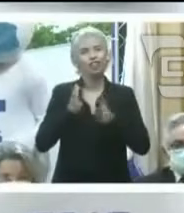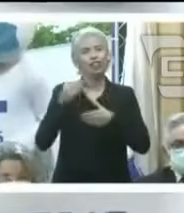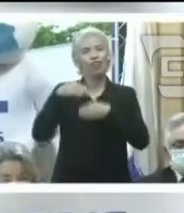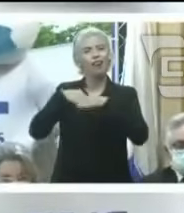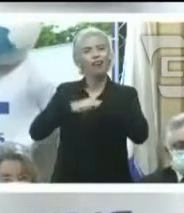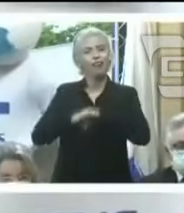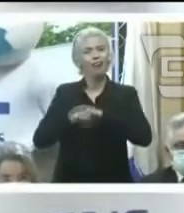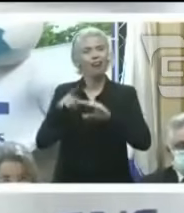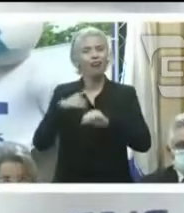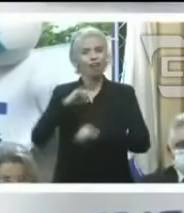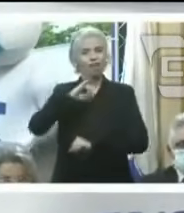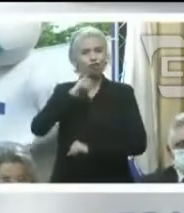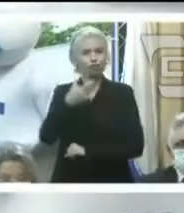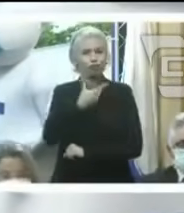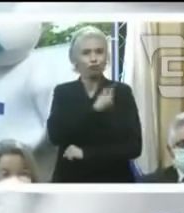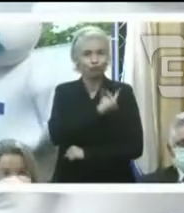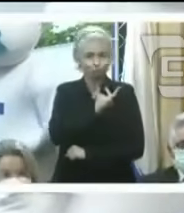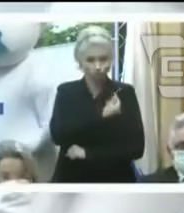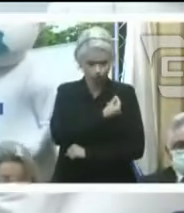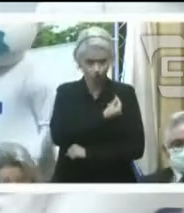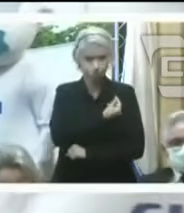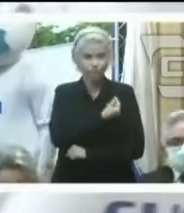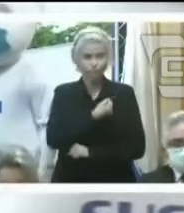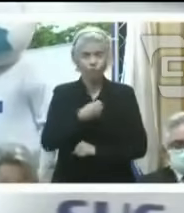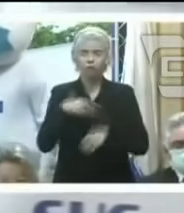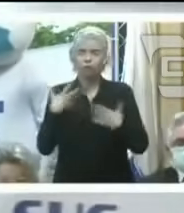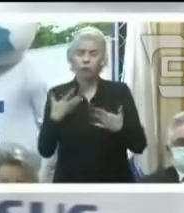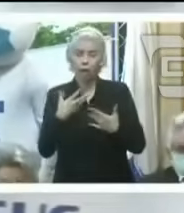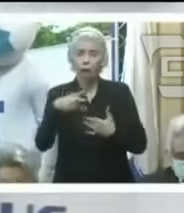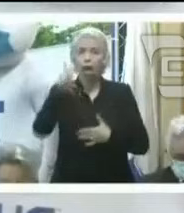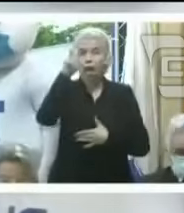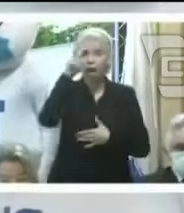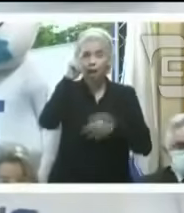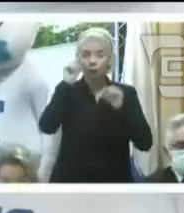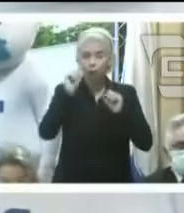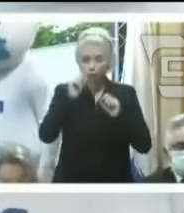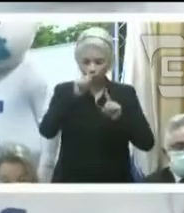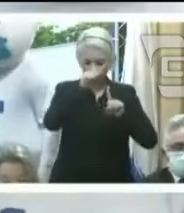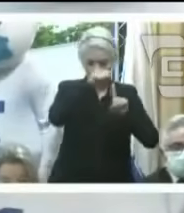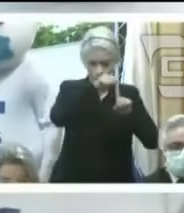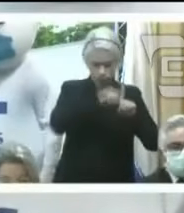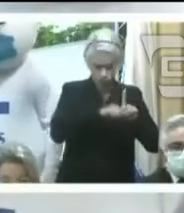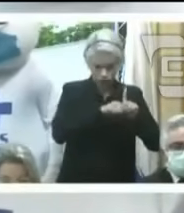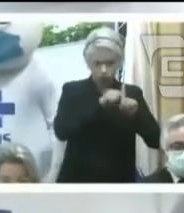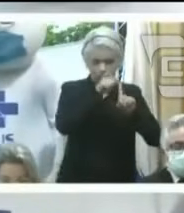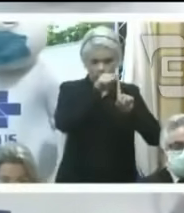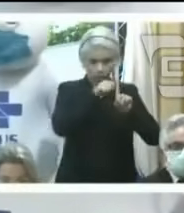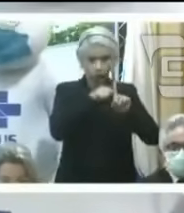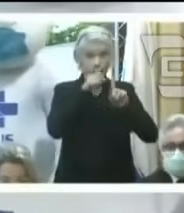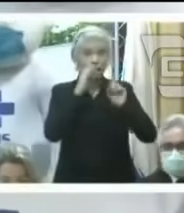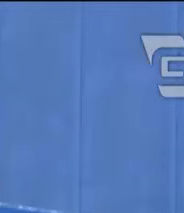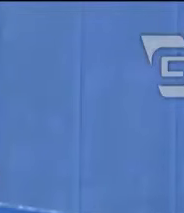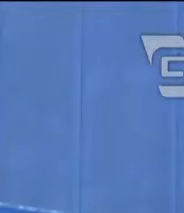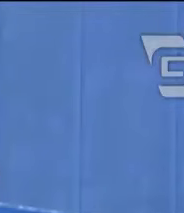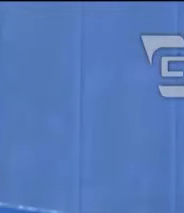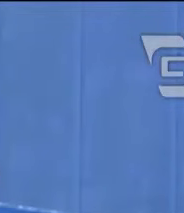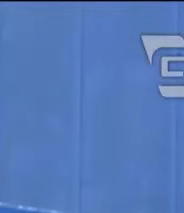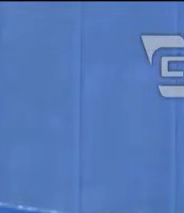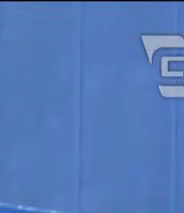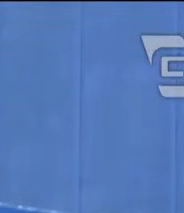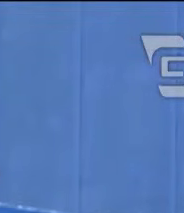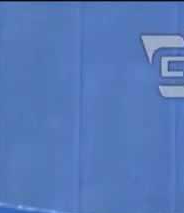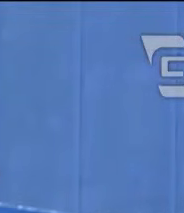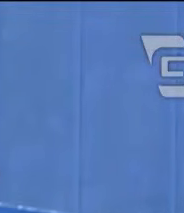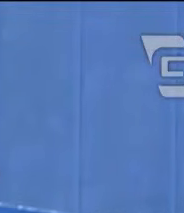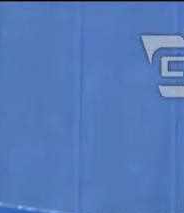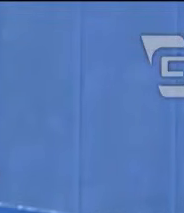a frequência completou cinco meses da segunda dose receberá uma dose de reforço a